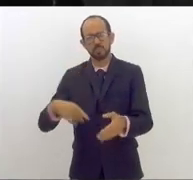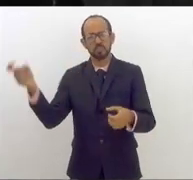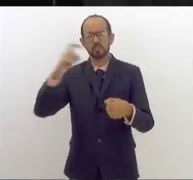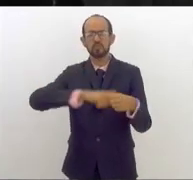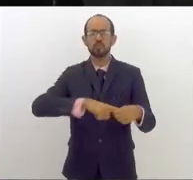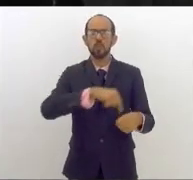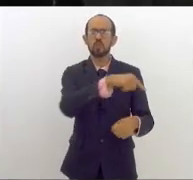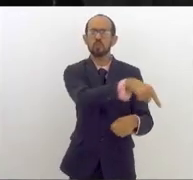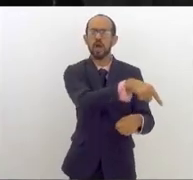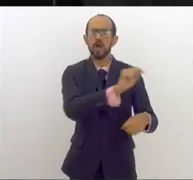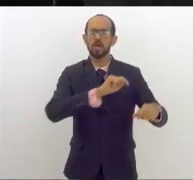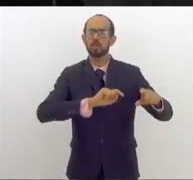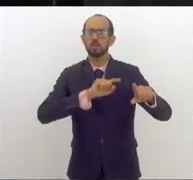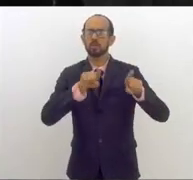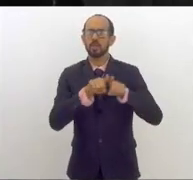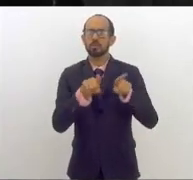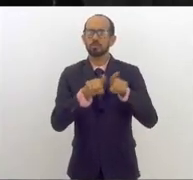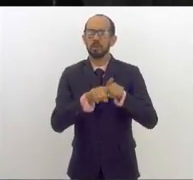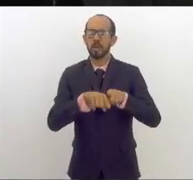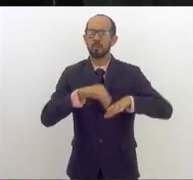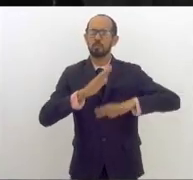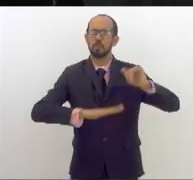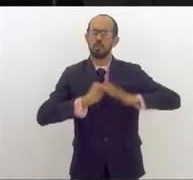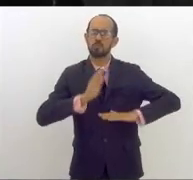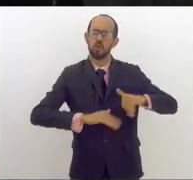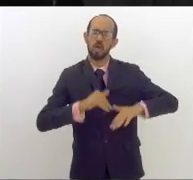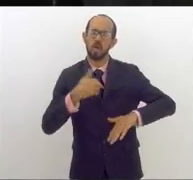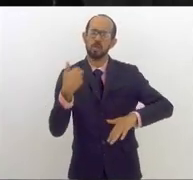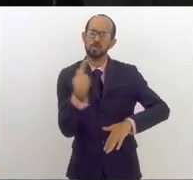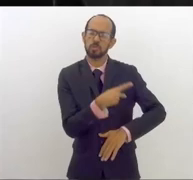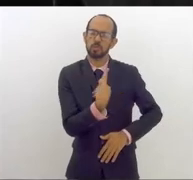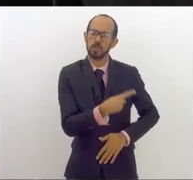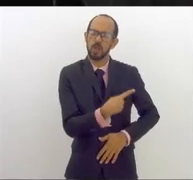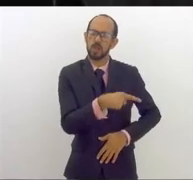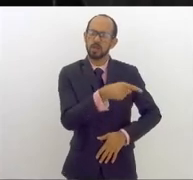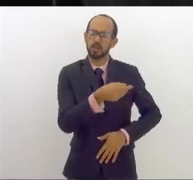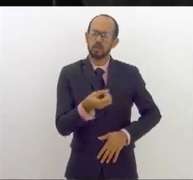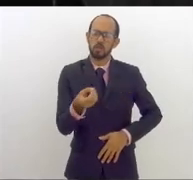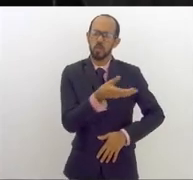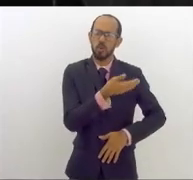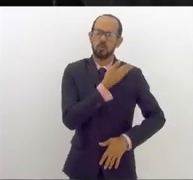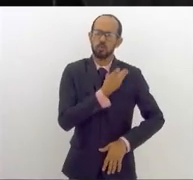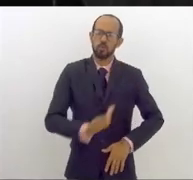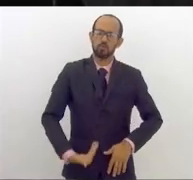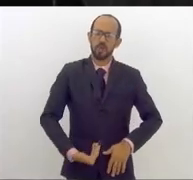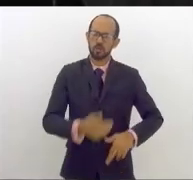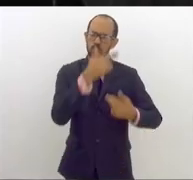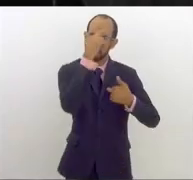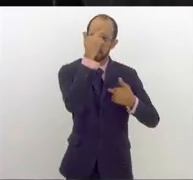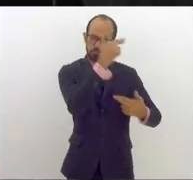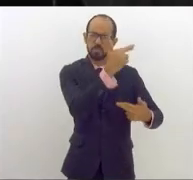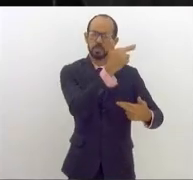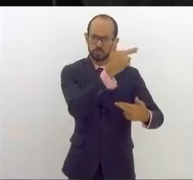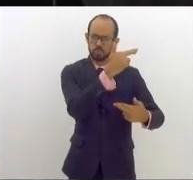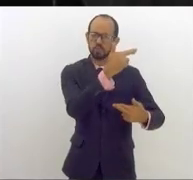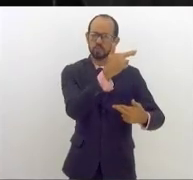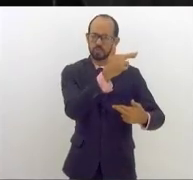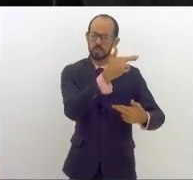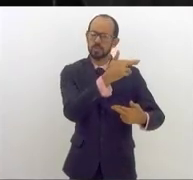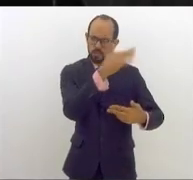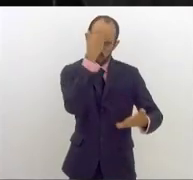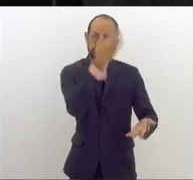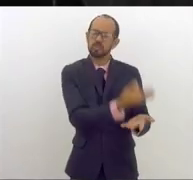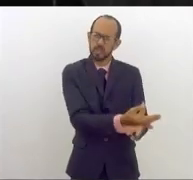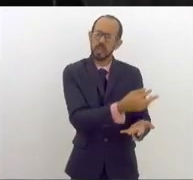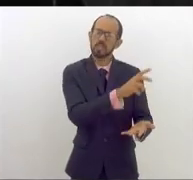restituído por assim dizer as suas funções é que o novo governo respeite e certamente respeitará o papel